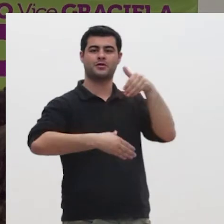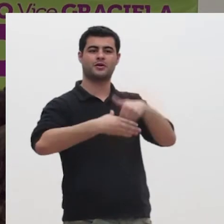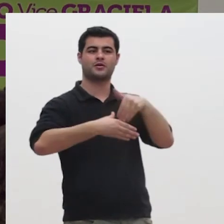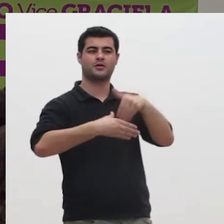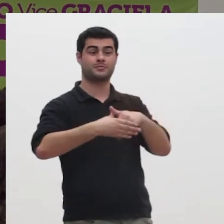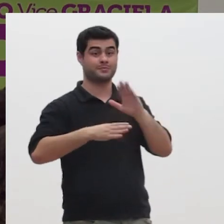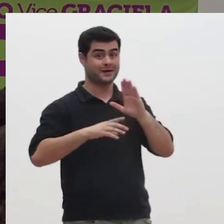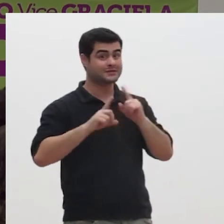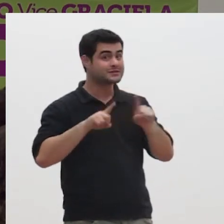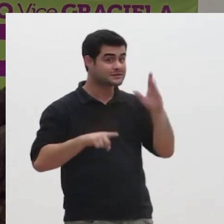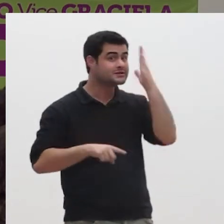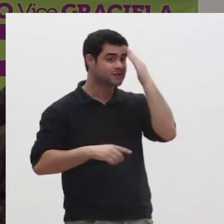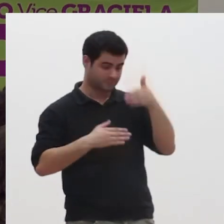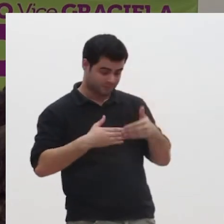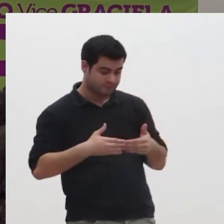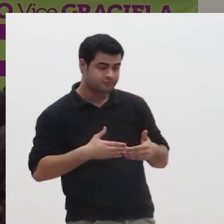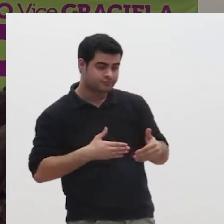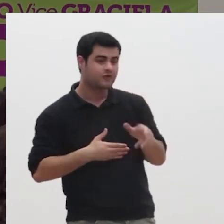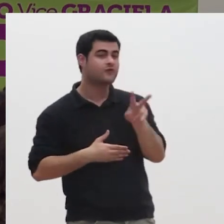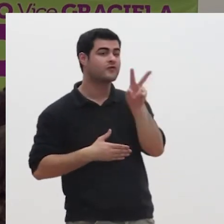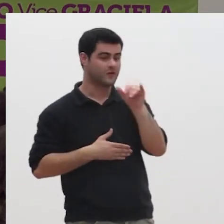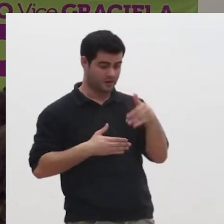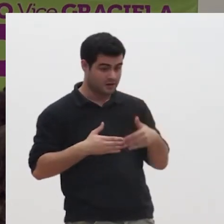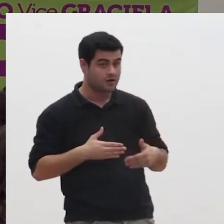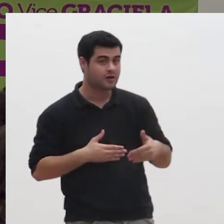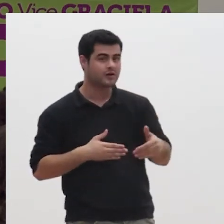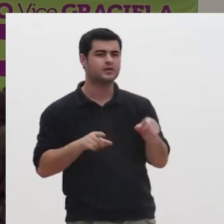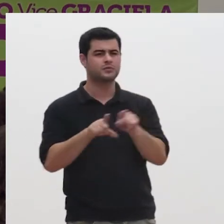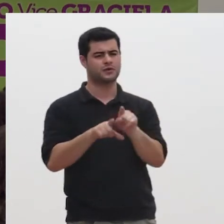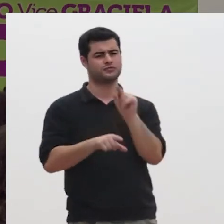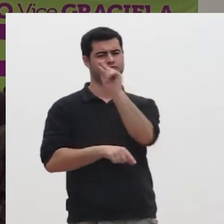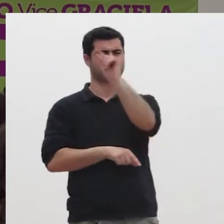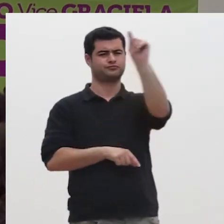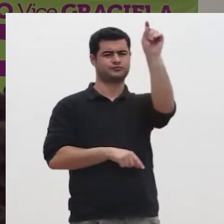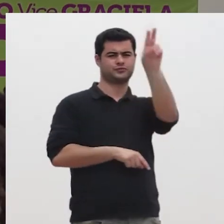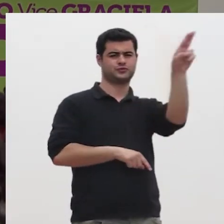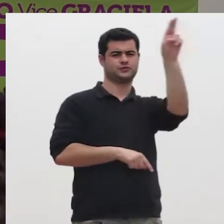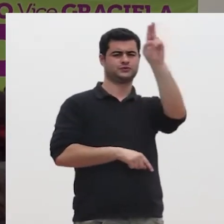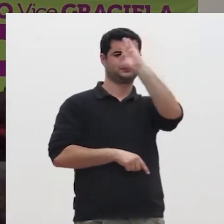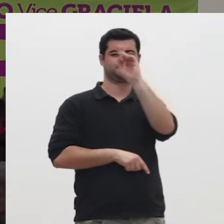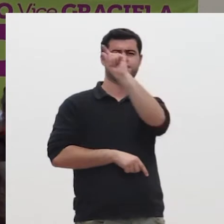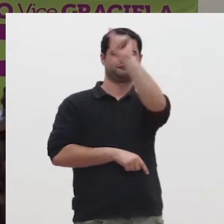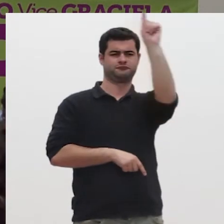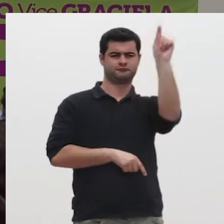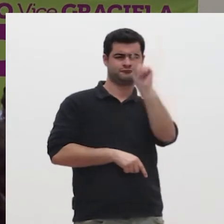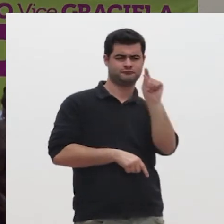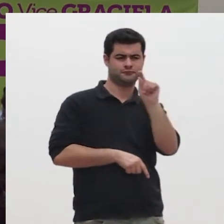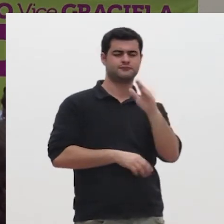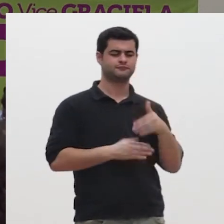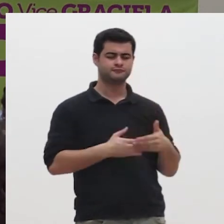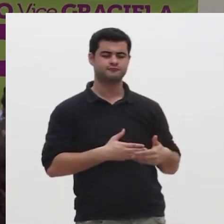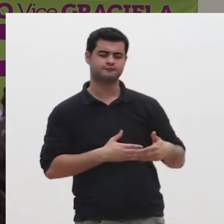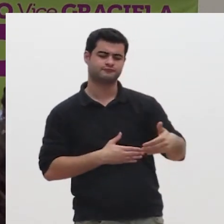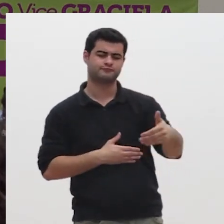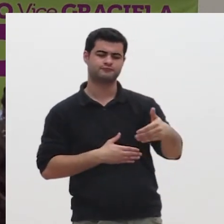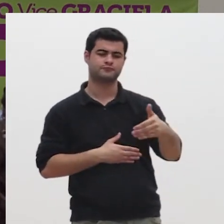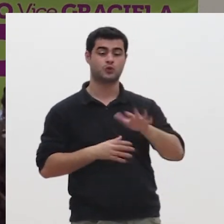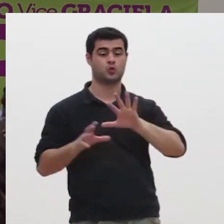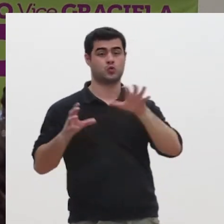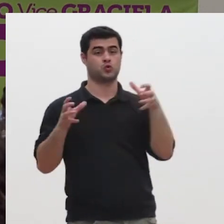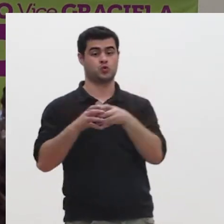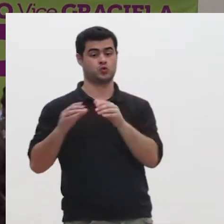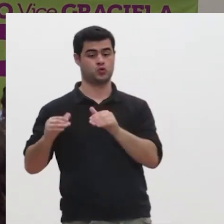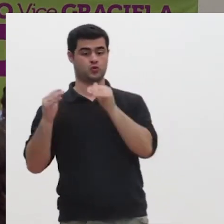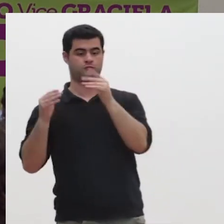podem ter certeza, vai acontecer, como aconteceu em várias outras universidades brasileiras, que os órgãos de controle vão obrigar